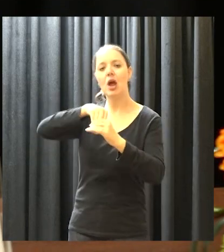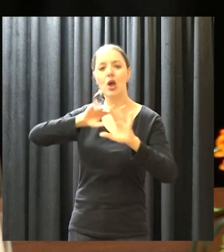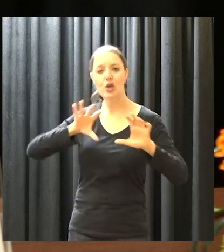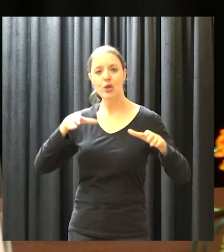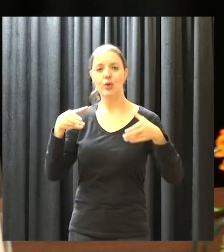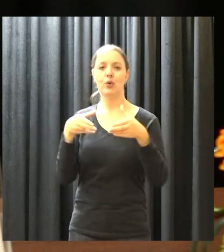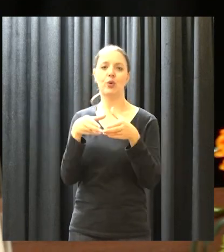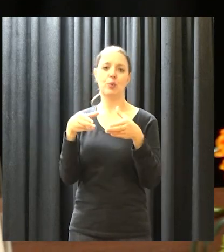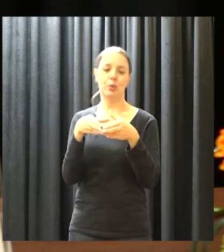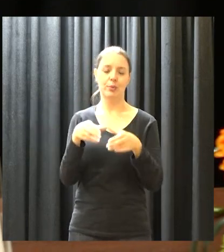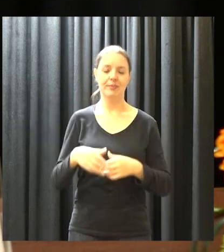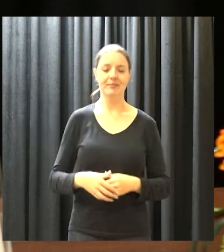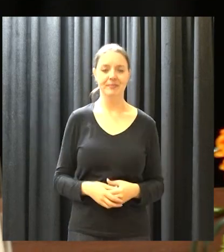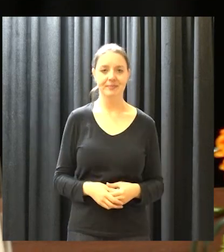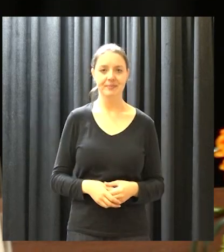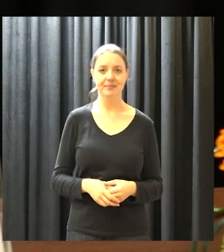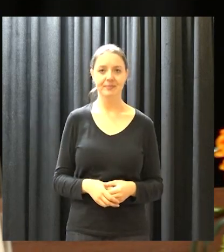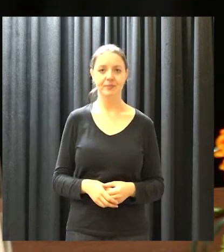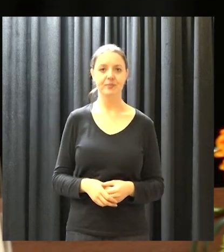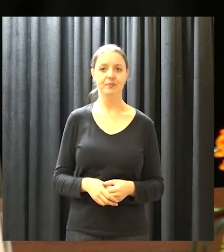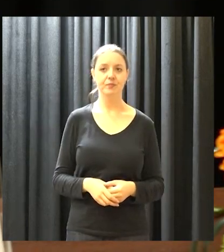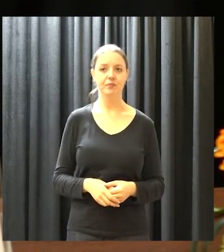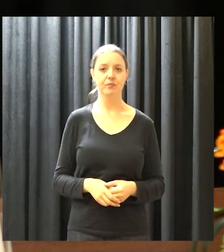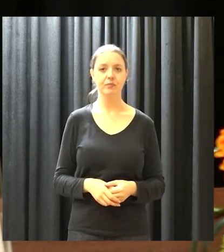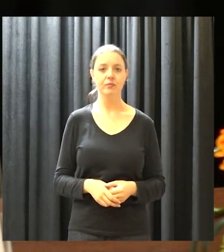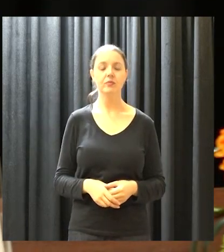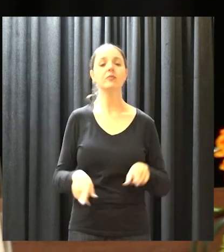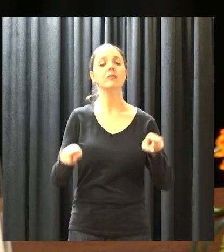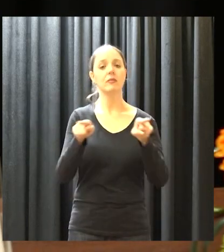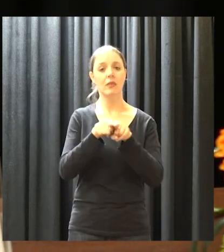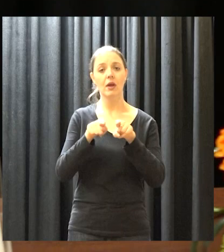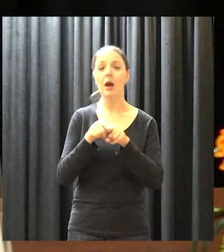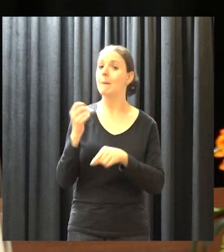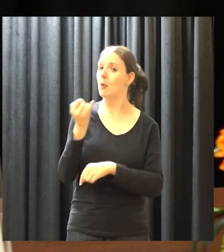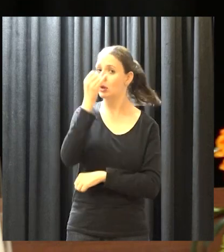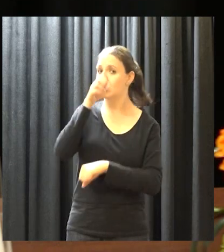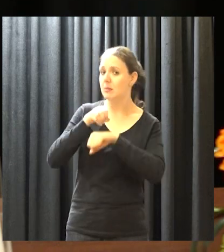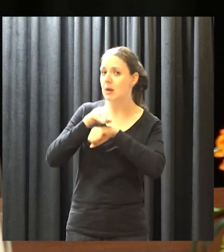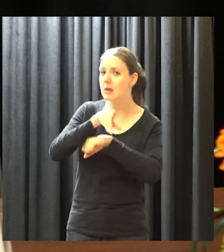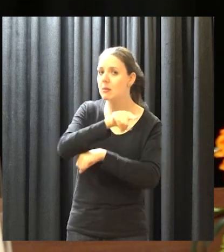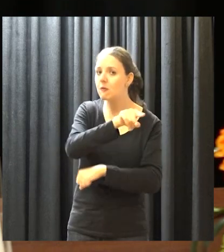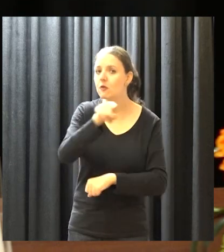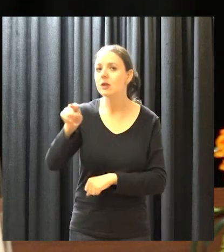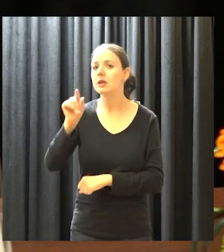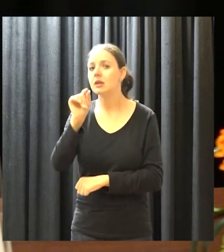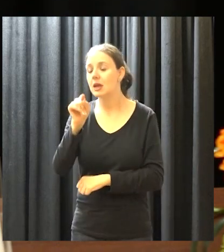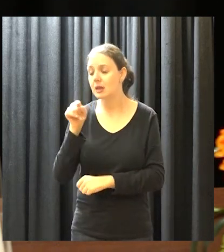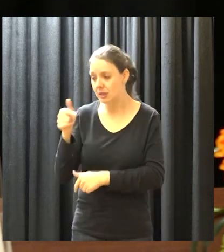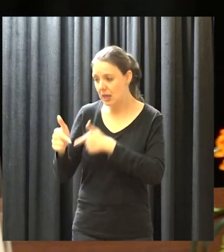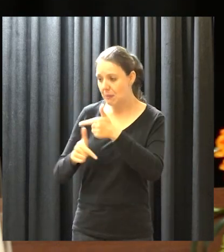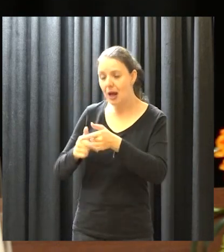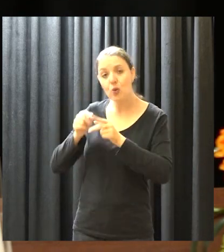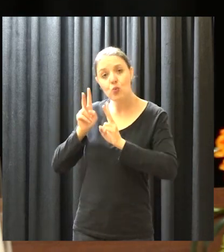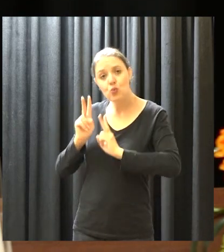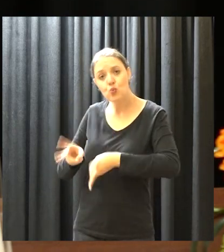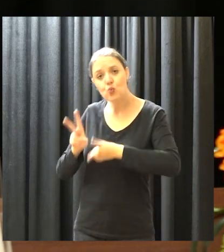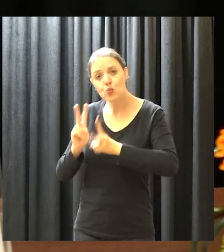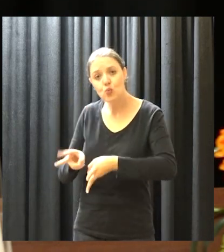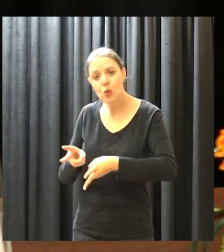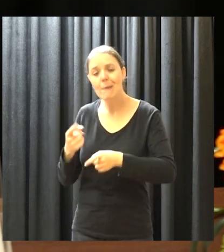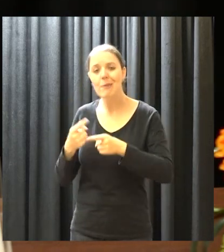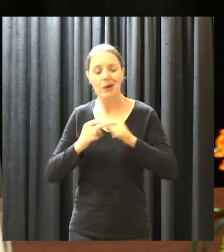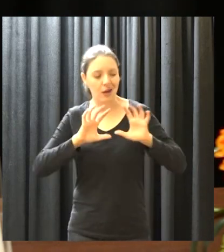experiências da deficiência nesse grupo. Acho importante dizer que esse trabalho é levado adiante por um conjunto de